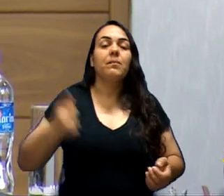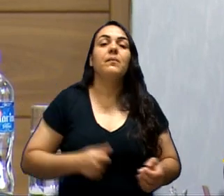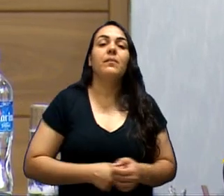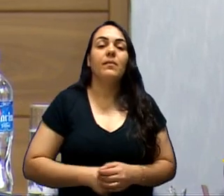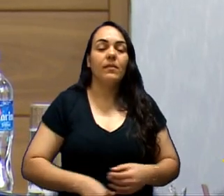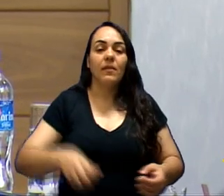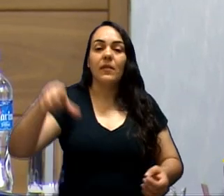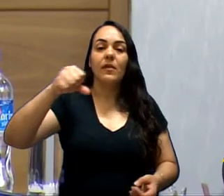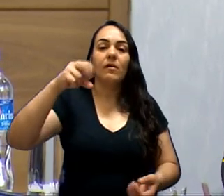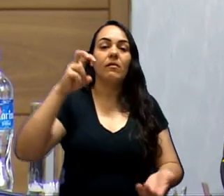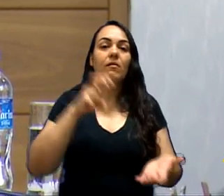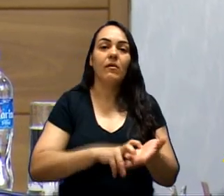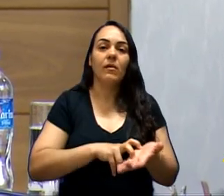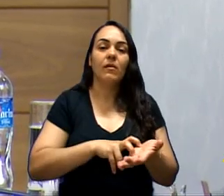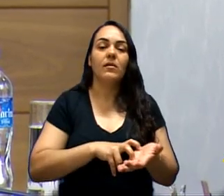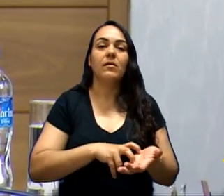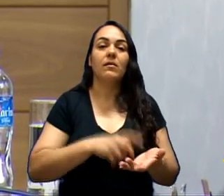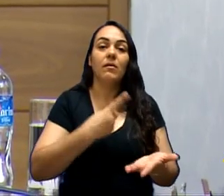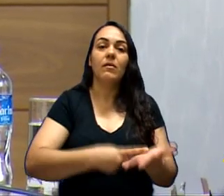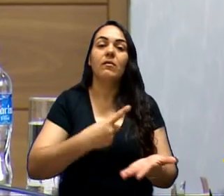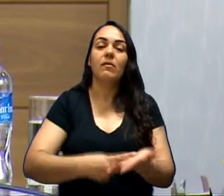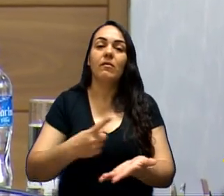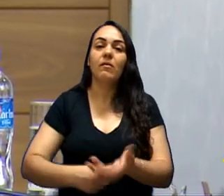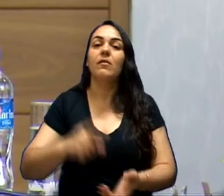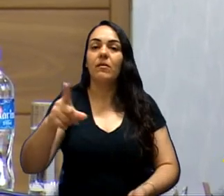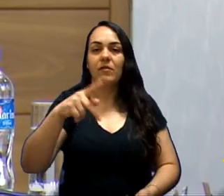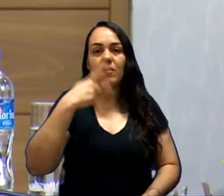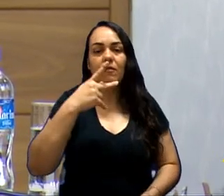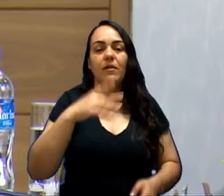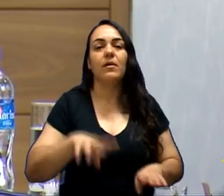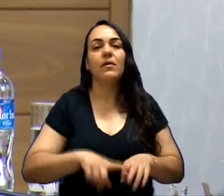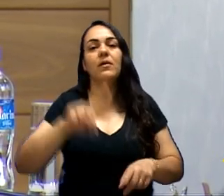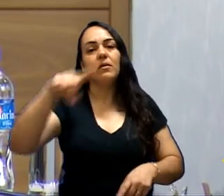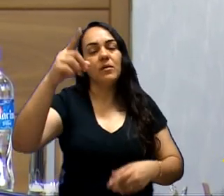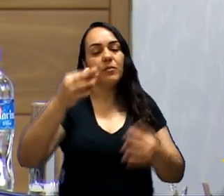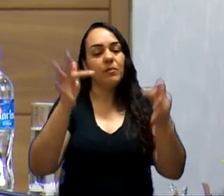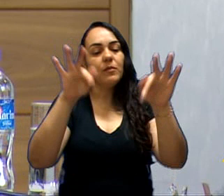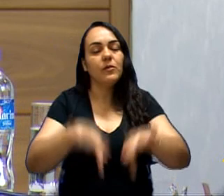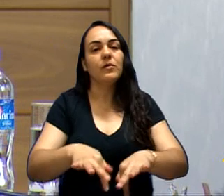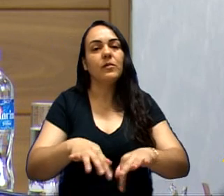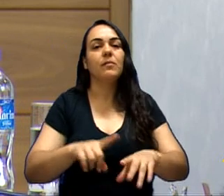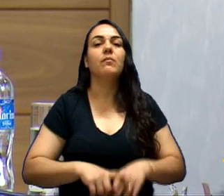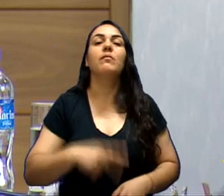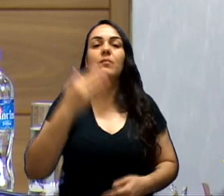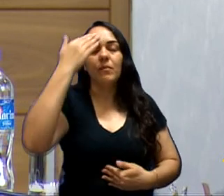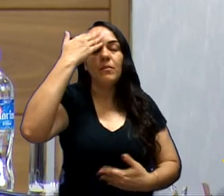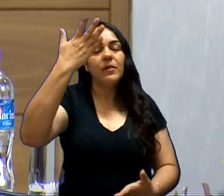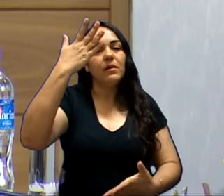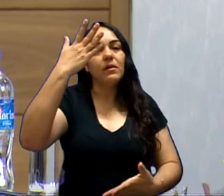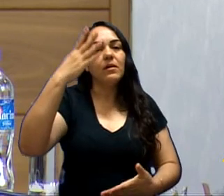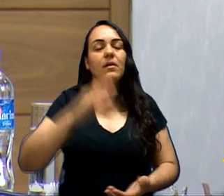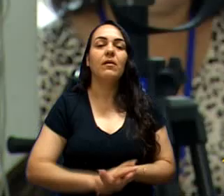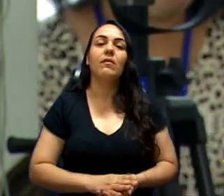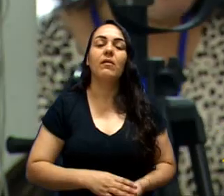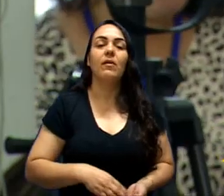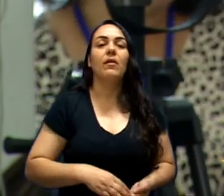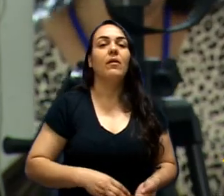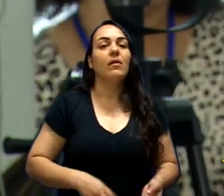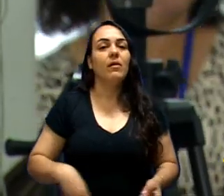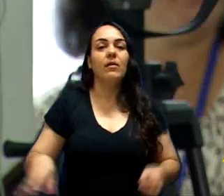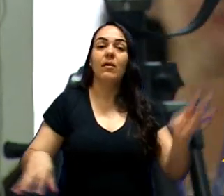convite. A senhora fala e depois eu concluo. Obrigada, presidente. É tão urgente assim, vereadora? Na quarta-feira